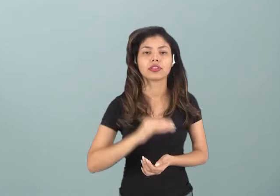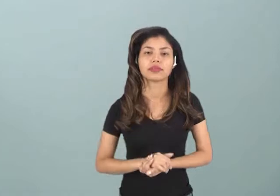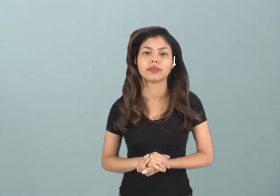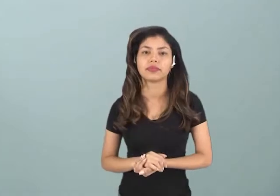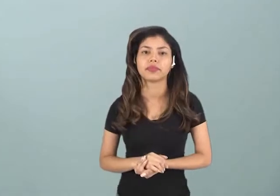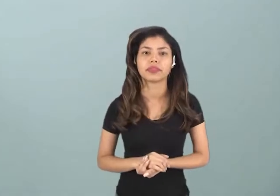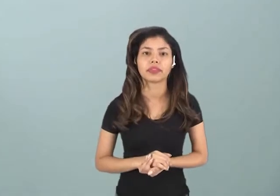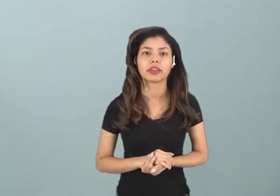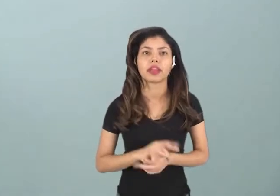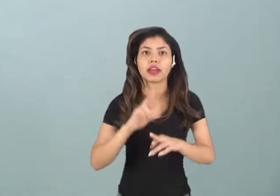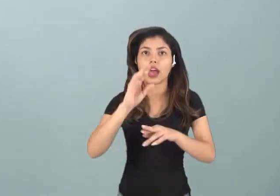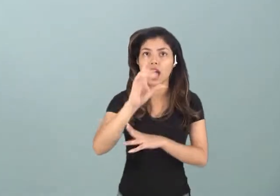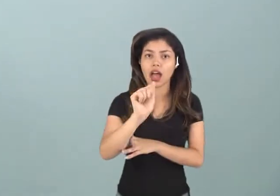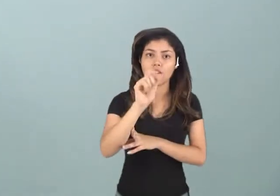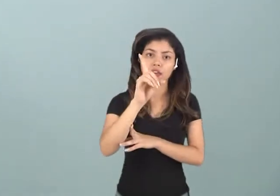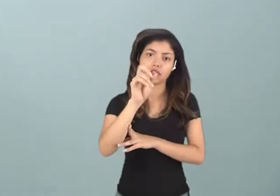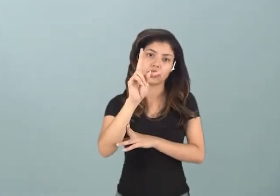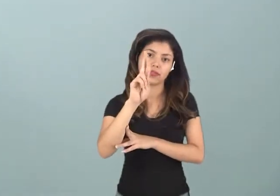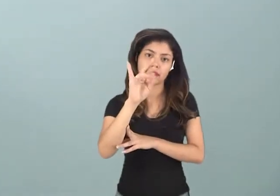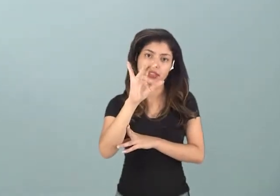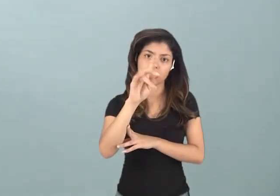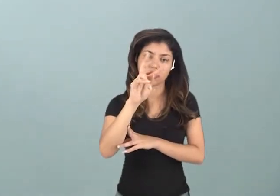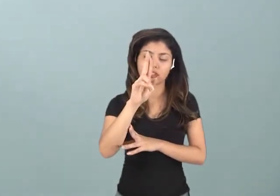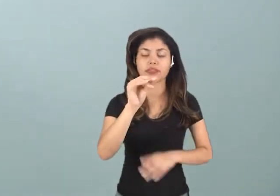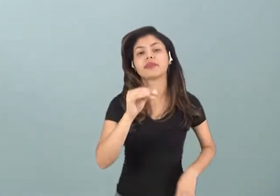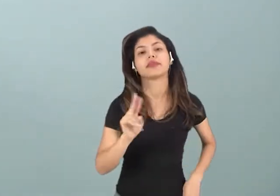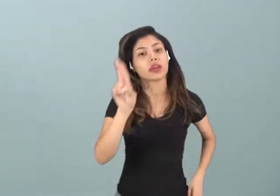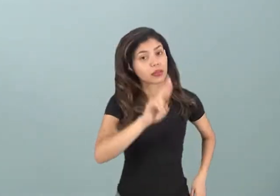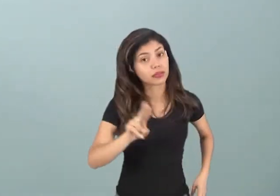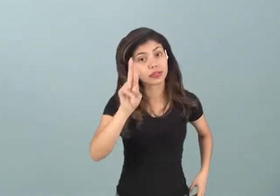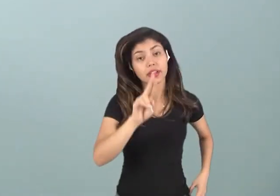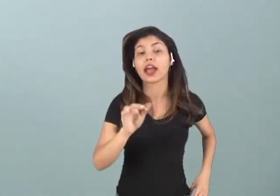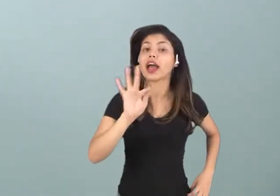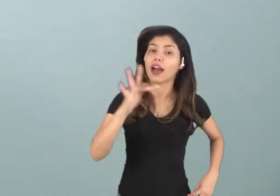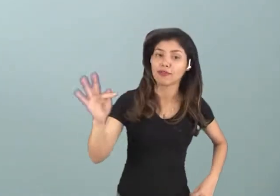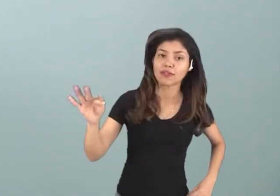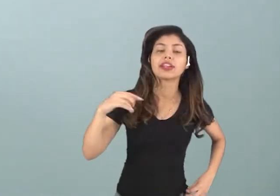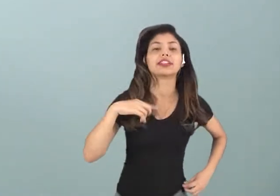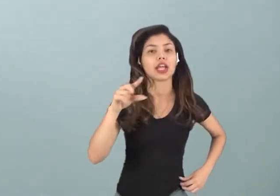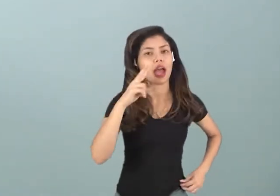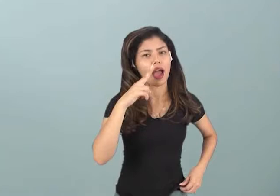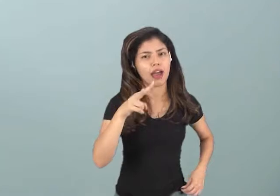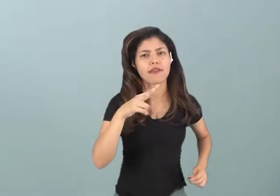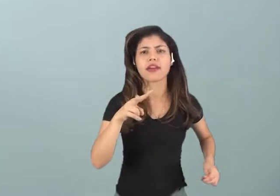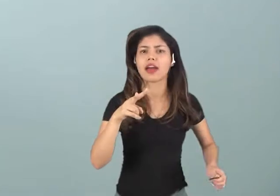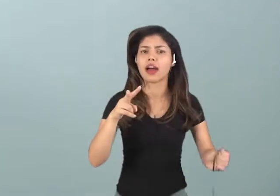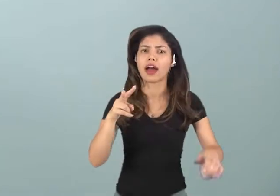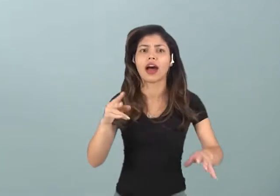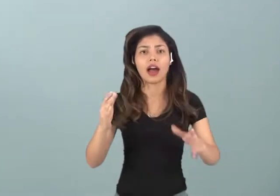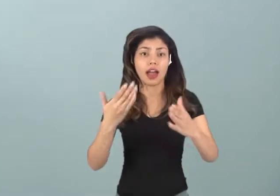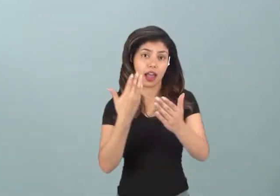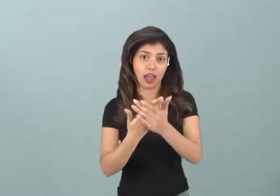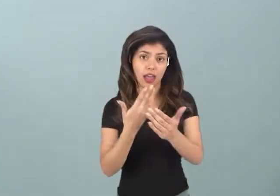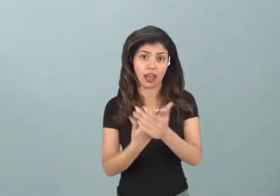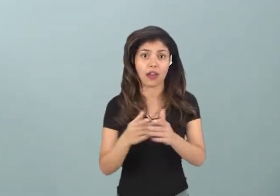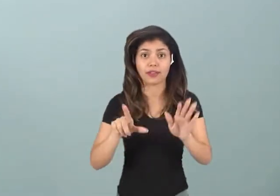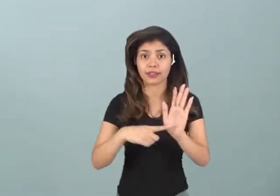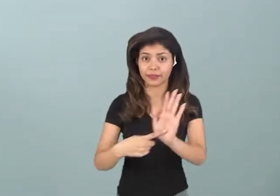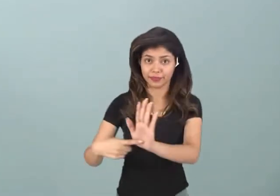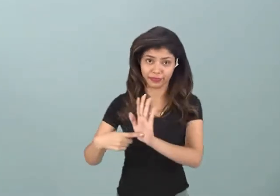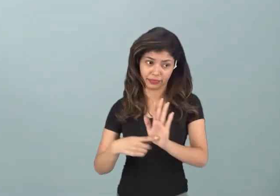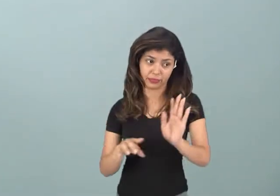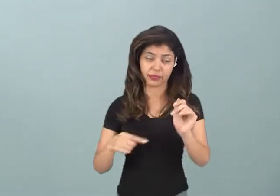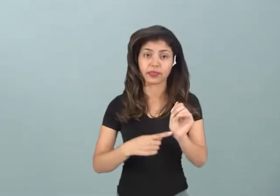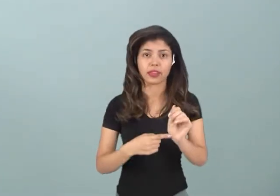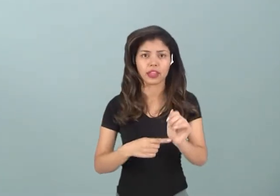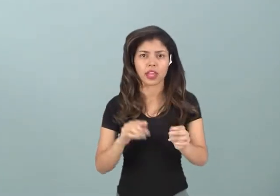tipo adversativa, tá? Eu usei essa frase para a gente lembrar a aula onde nós estudamos ali, na qual, né, nós estudamos os períodos